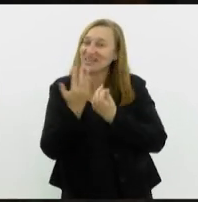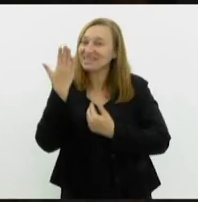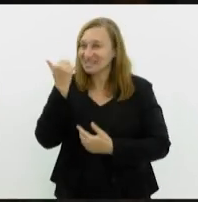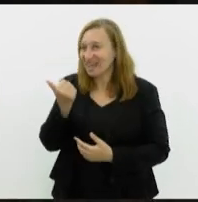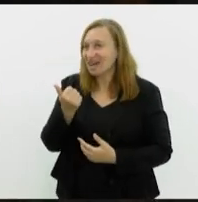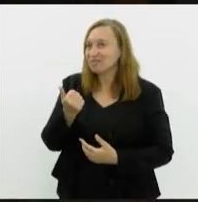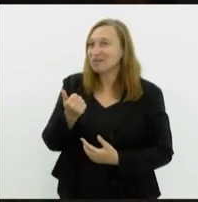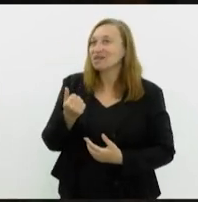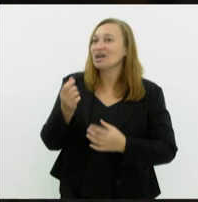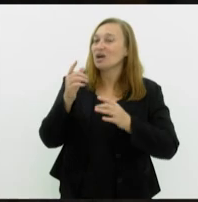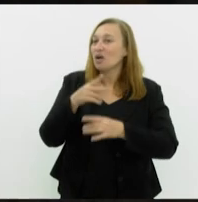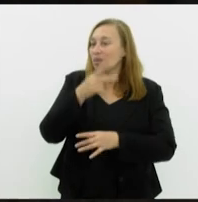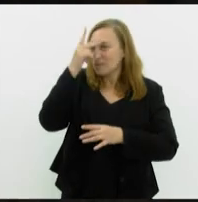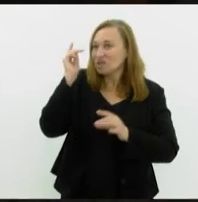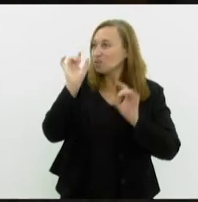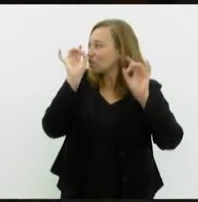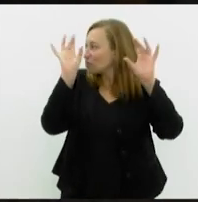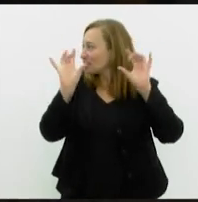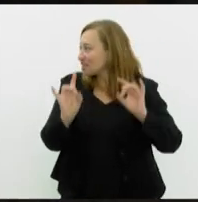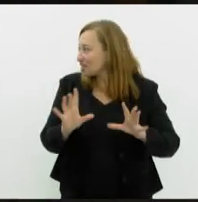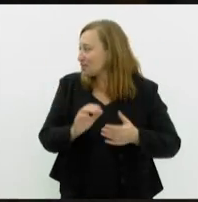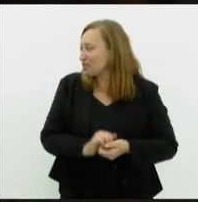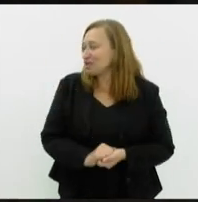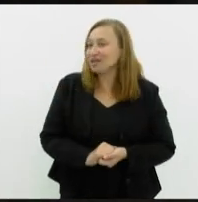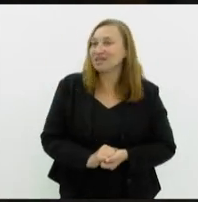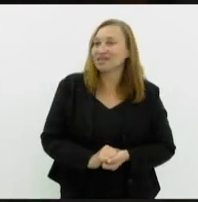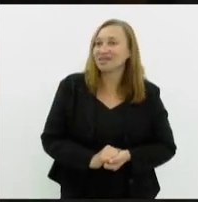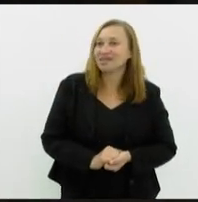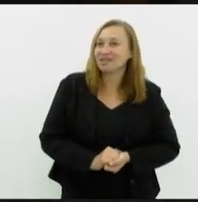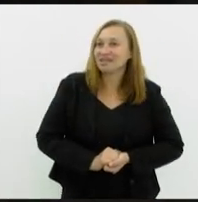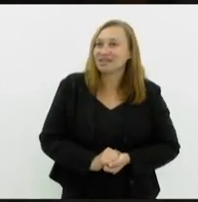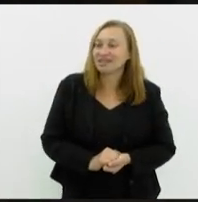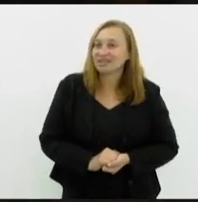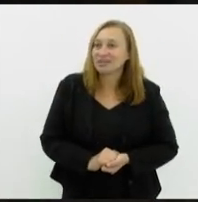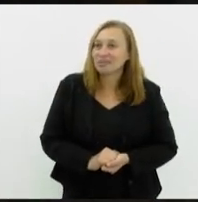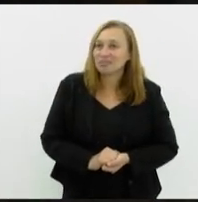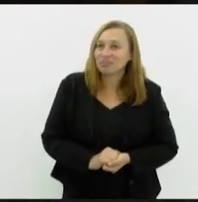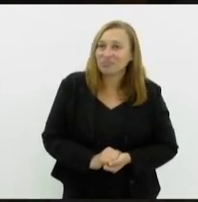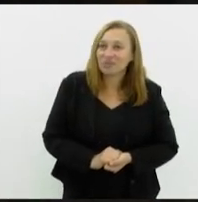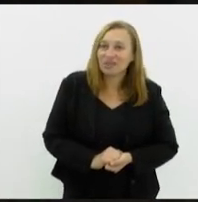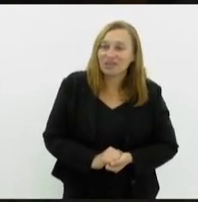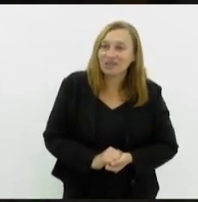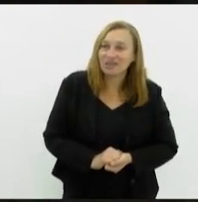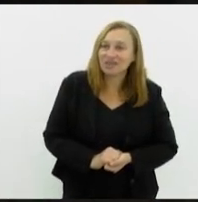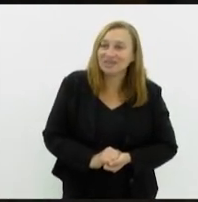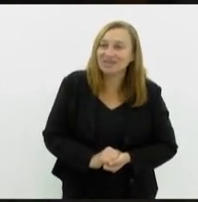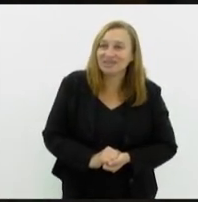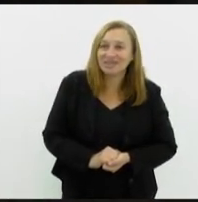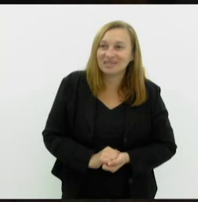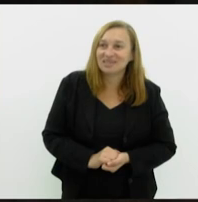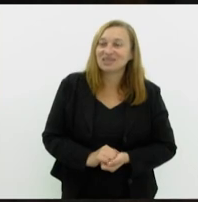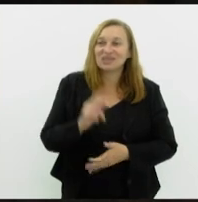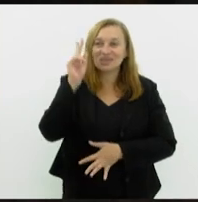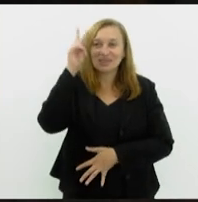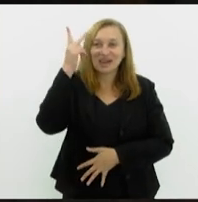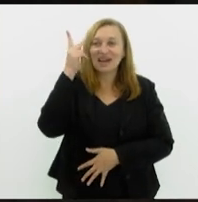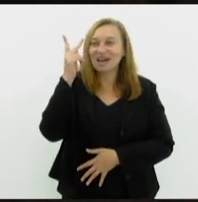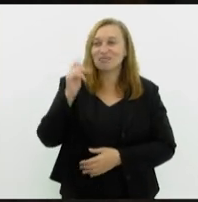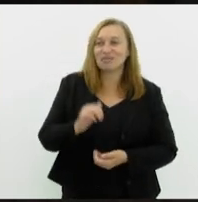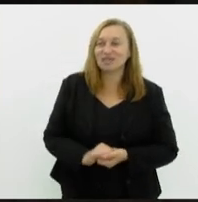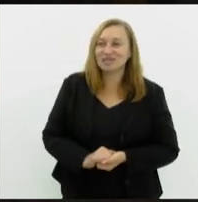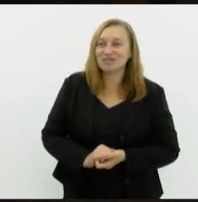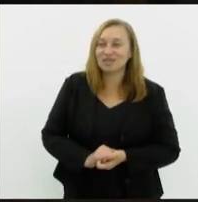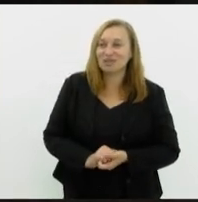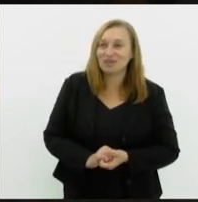um cara muito especial, um cara muito sensível, e é um cara que vem trabalhando firme, está construindo uma história linda na política de